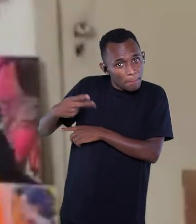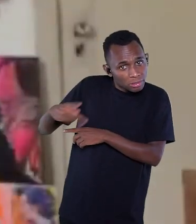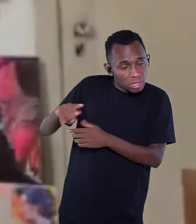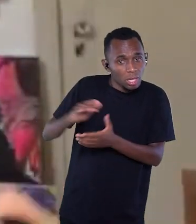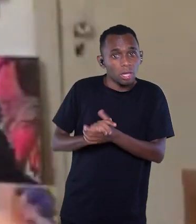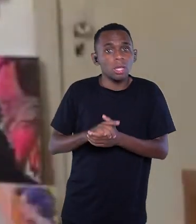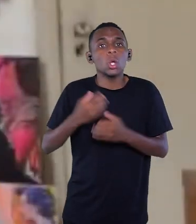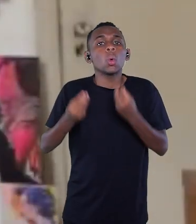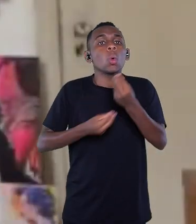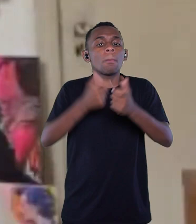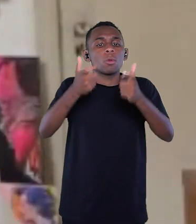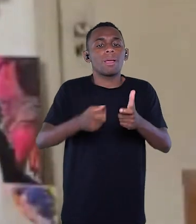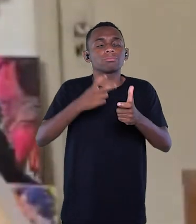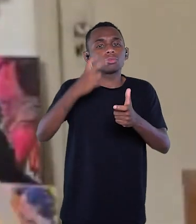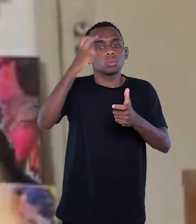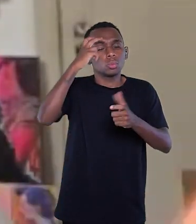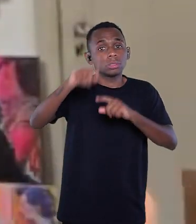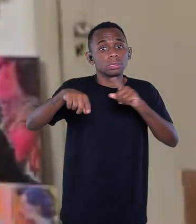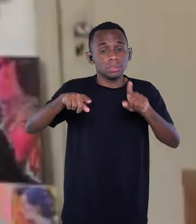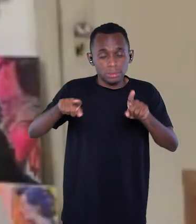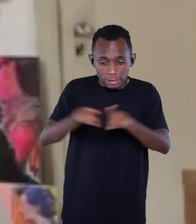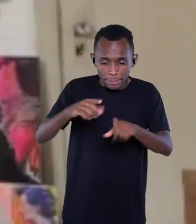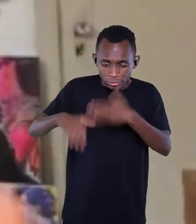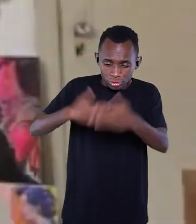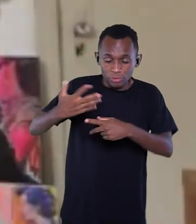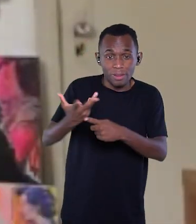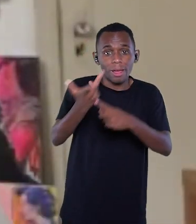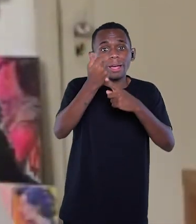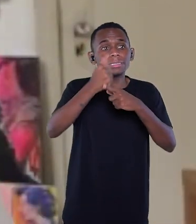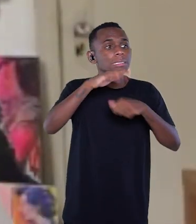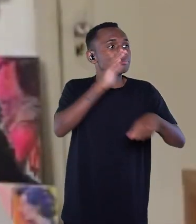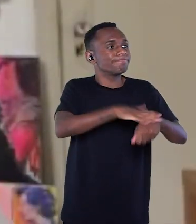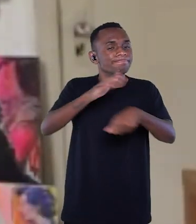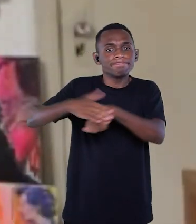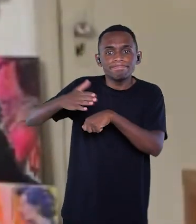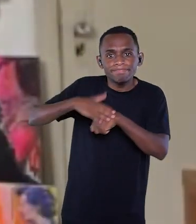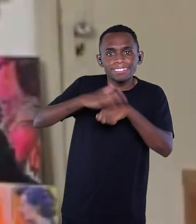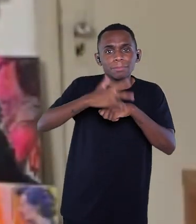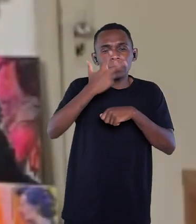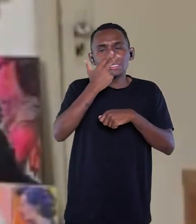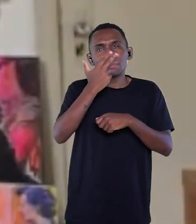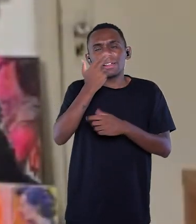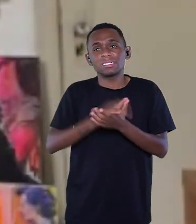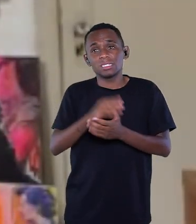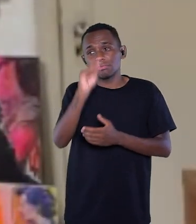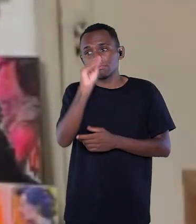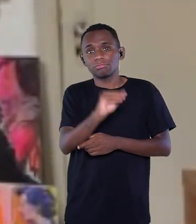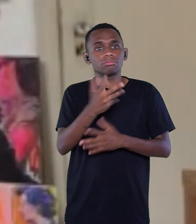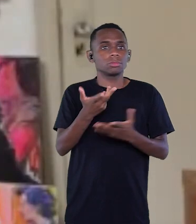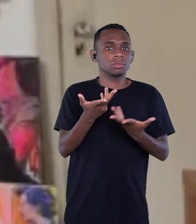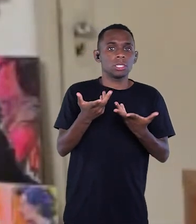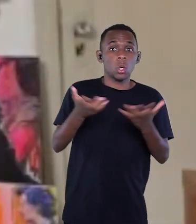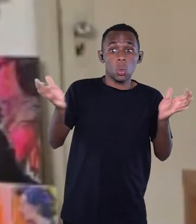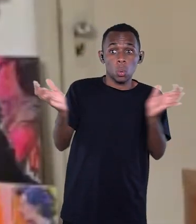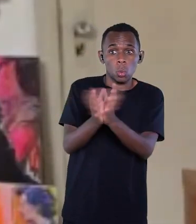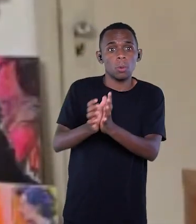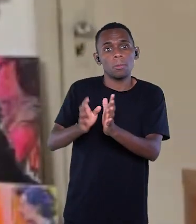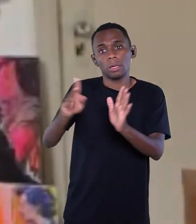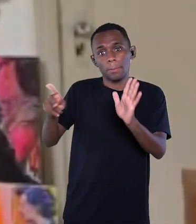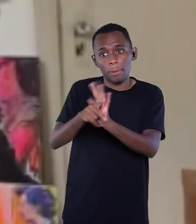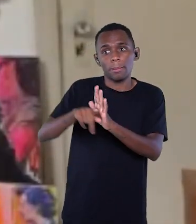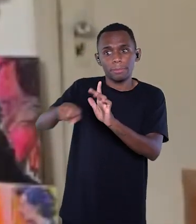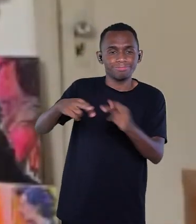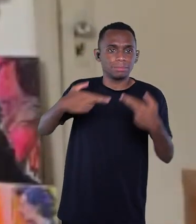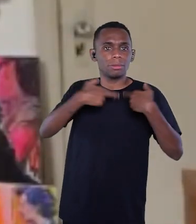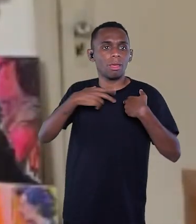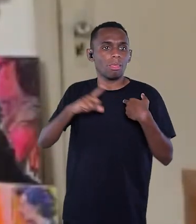da cultura e da arte, ele tá nas pessoas, mas a gente, de alguma forma, relega, né? Um grupo de pessoas que deveria